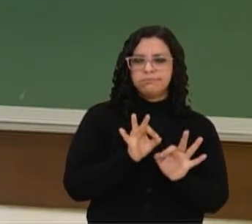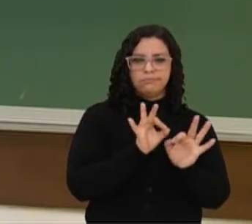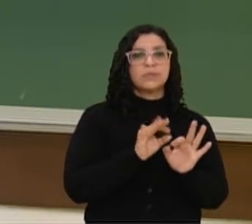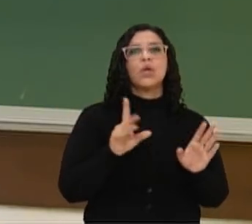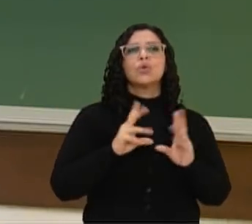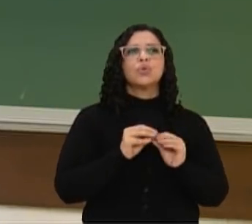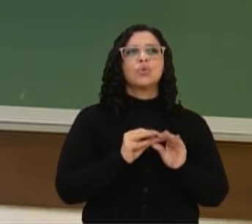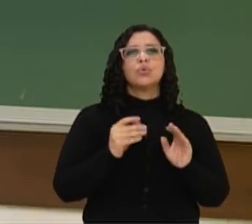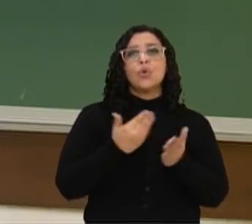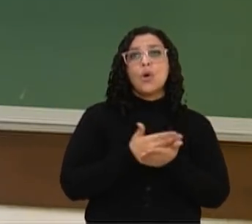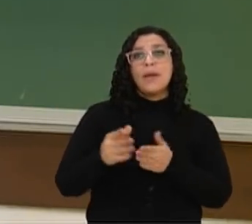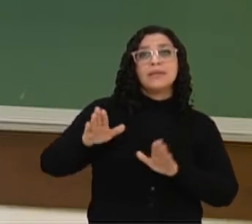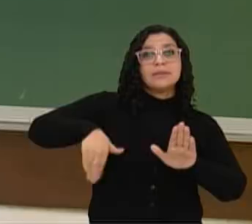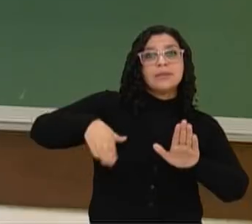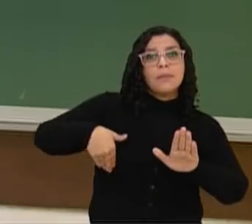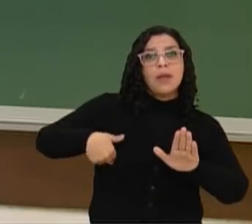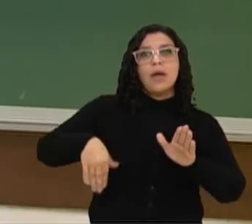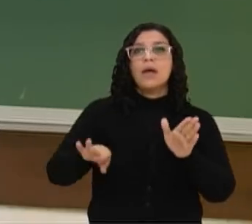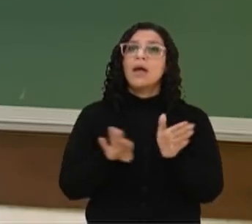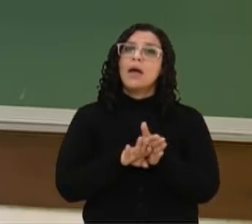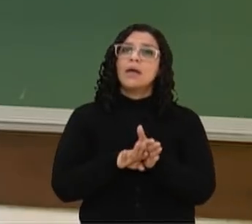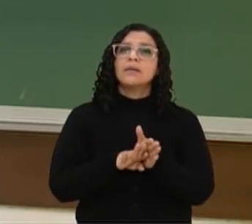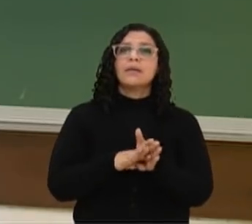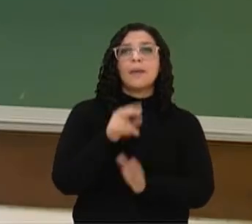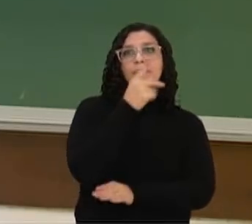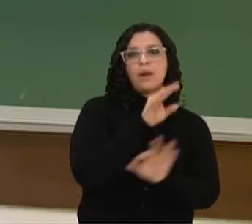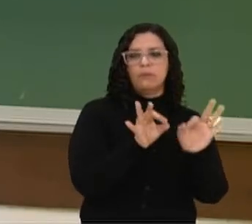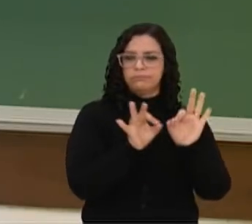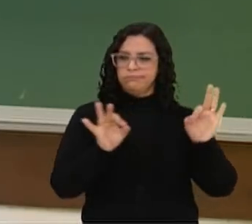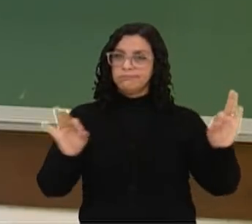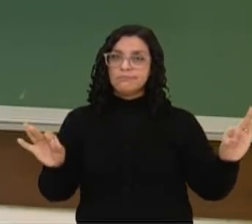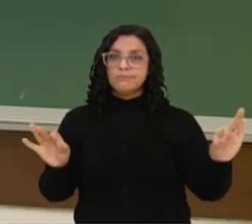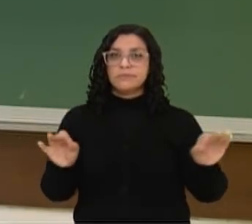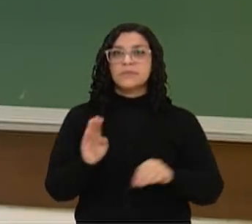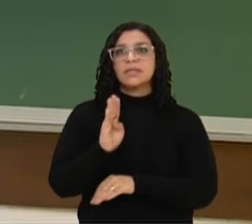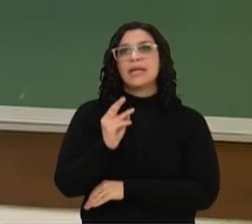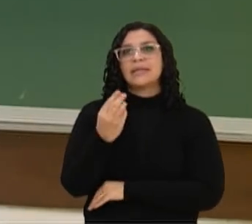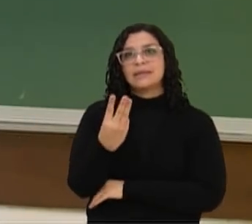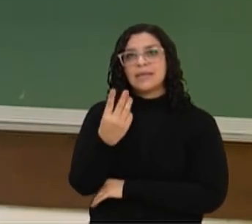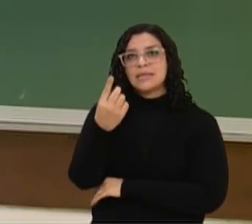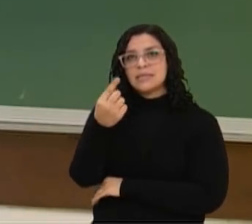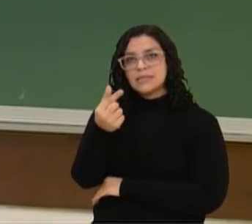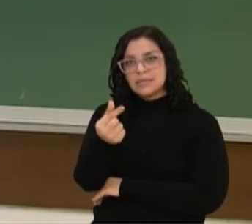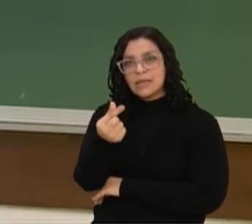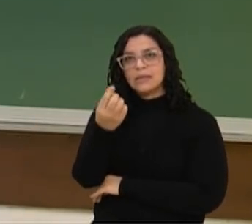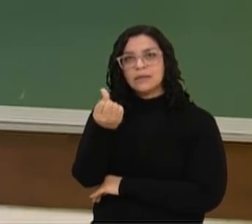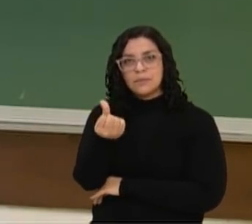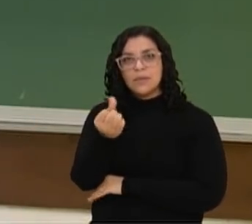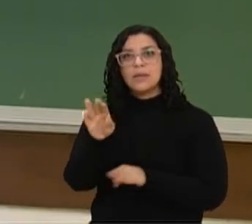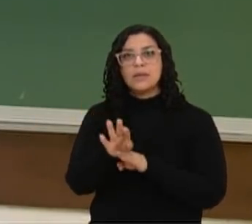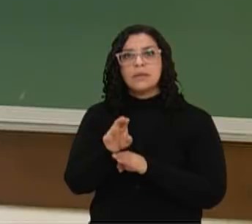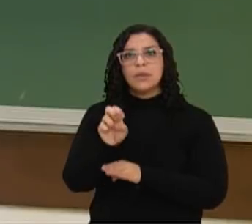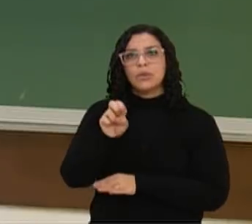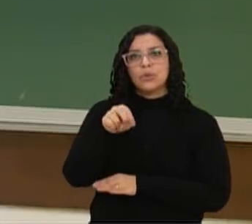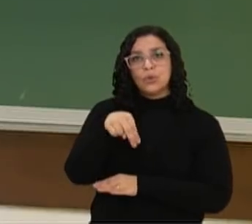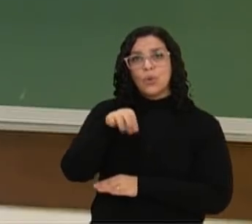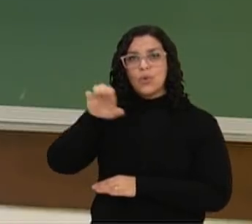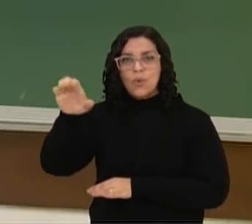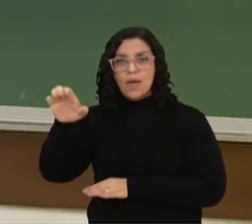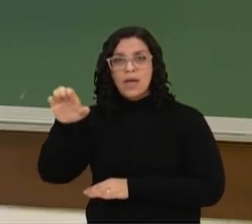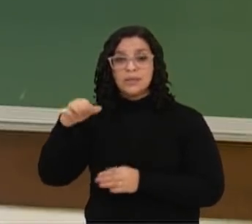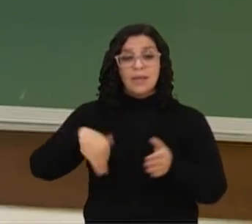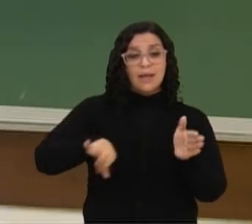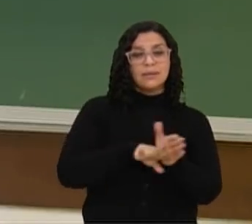então ela começa no litoral e vai até o Paraguai. A BR-376, que liga o extremo noroeste do nosso estado a